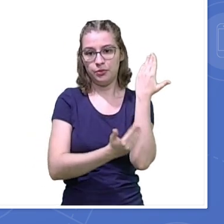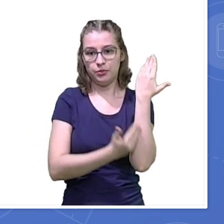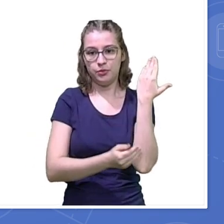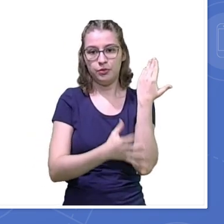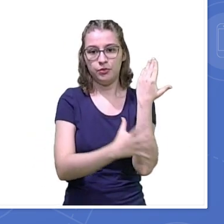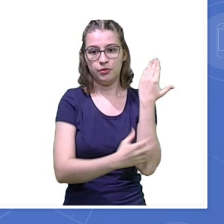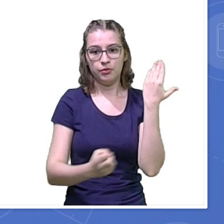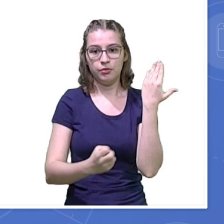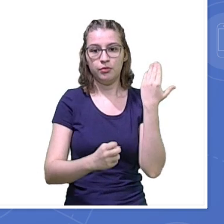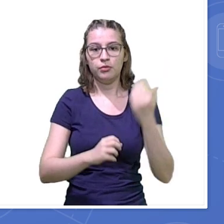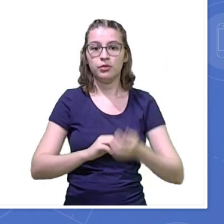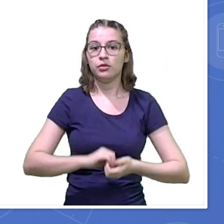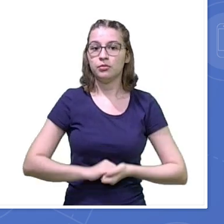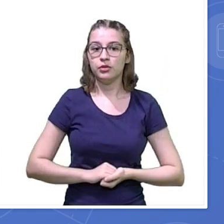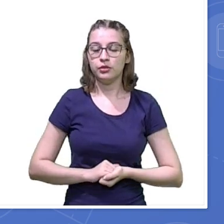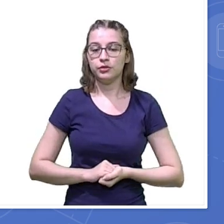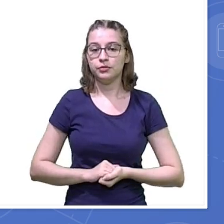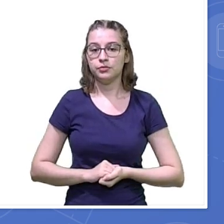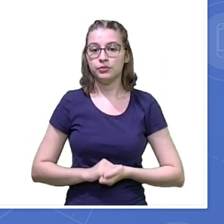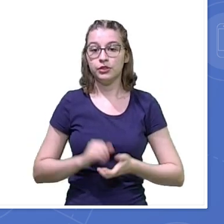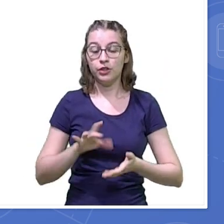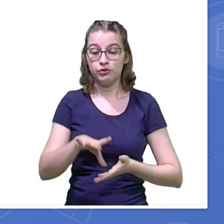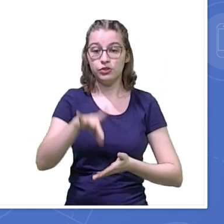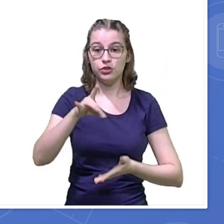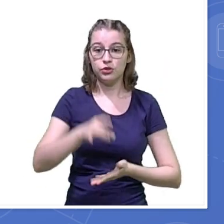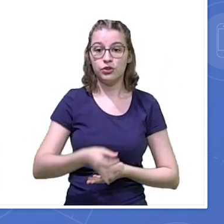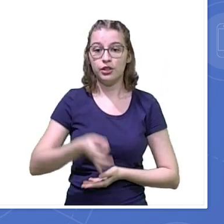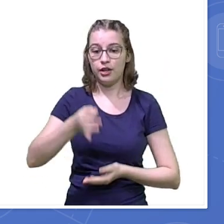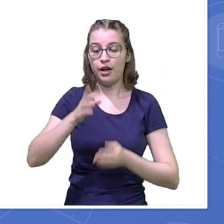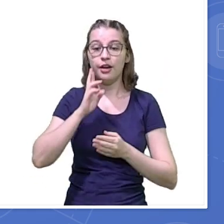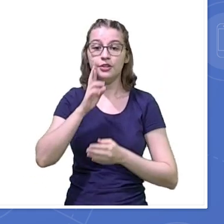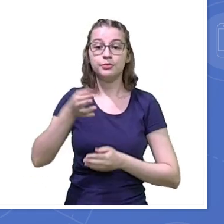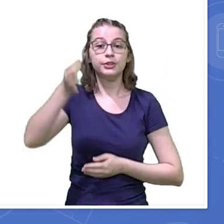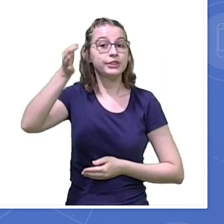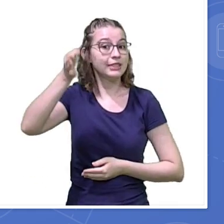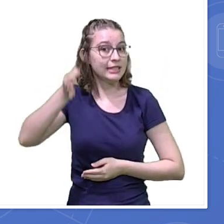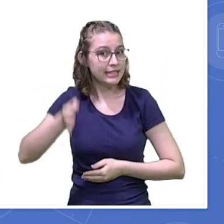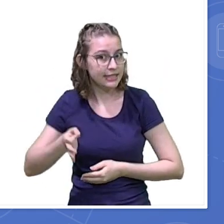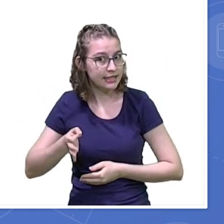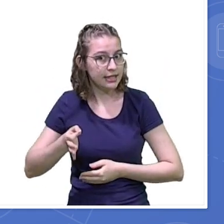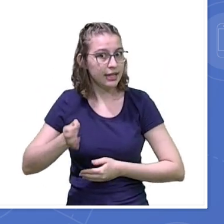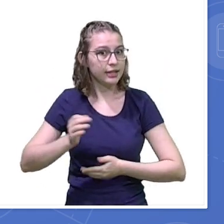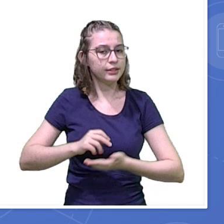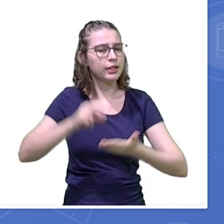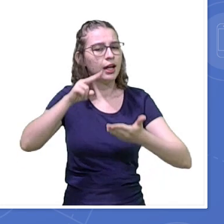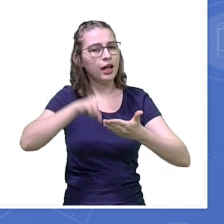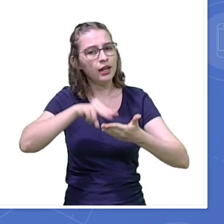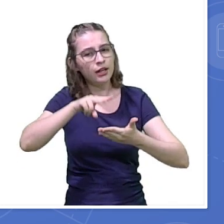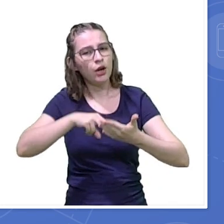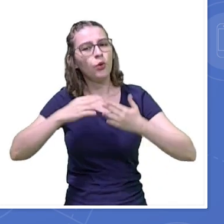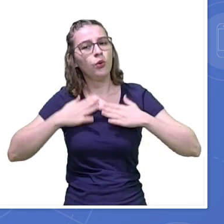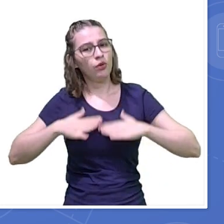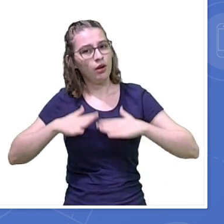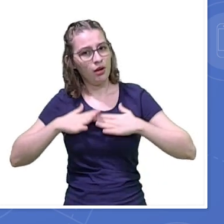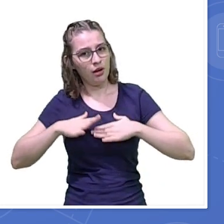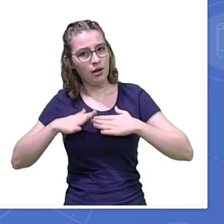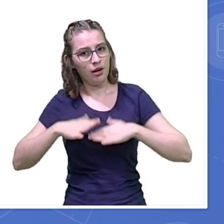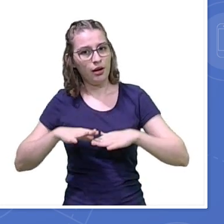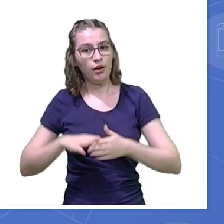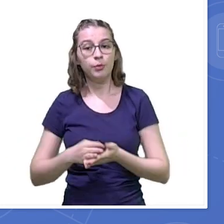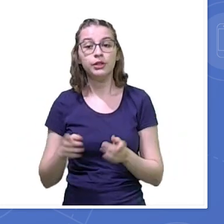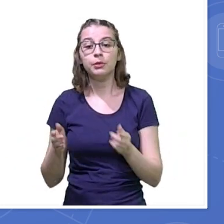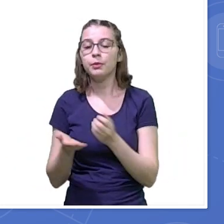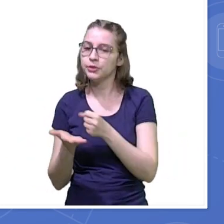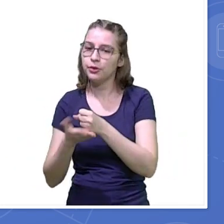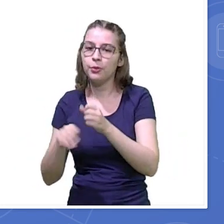né? Então eu quero que você marque a alternativa correta, verifique direitinho aí as informações da aula e também as próprias pesquisas de